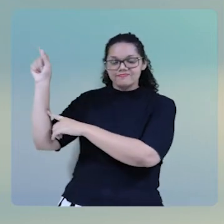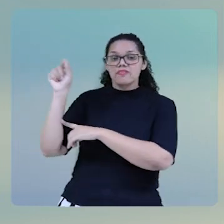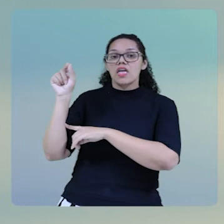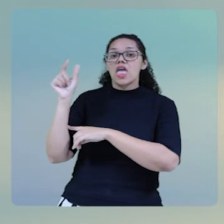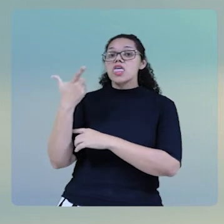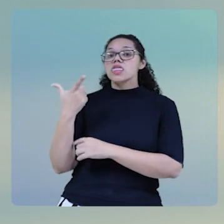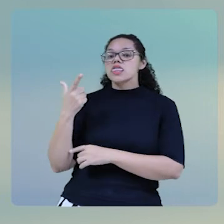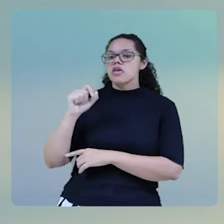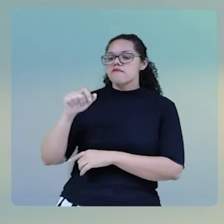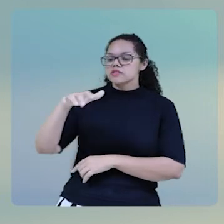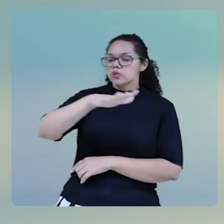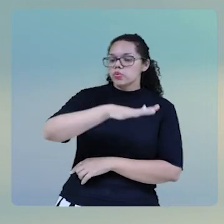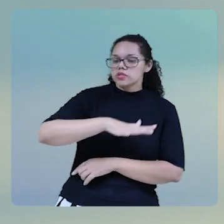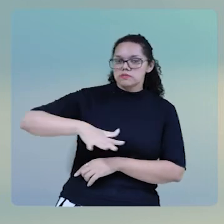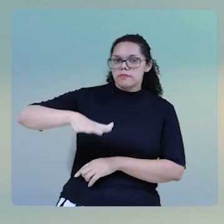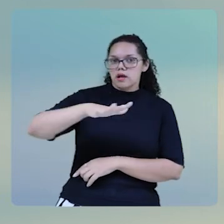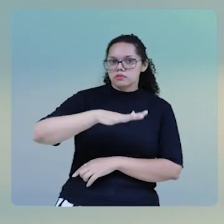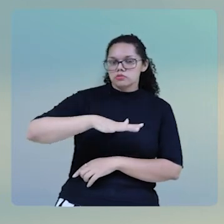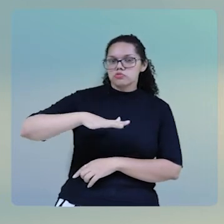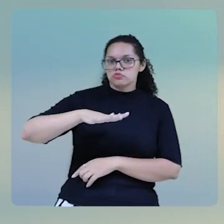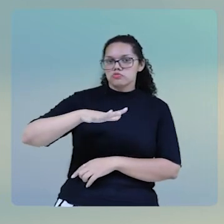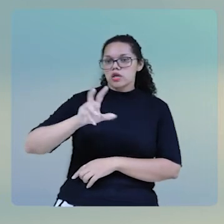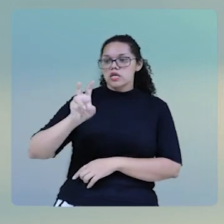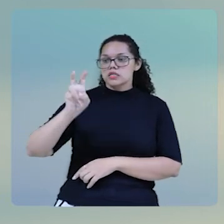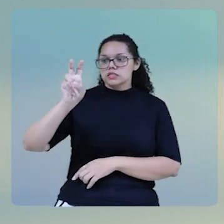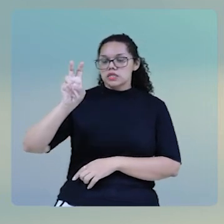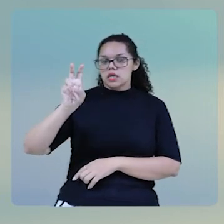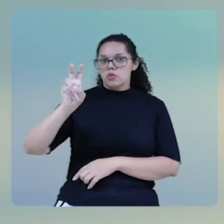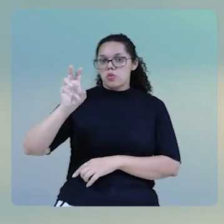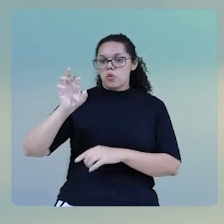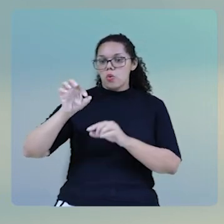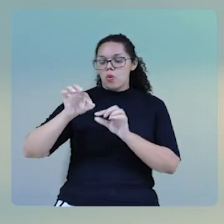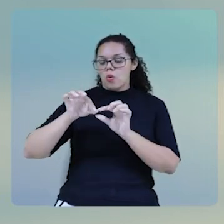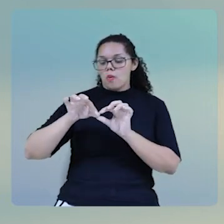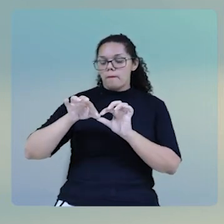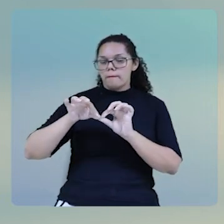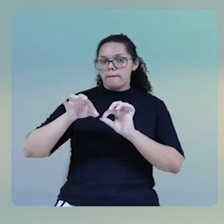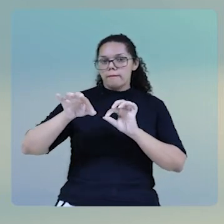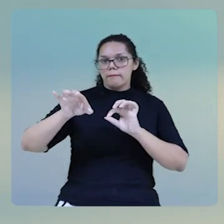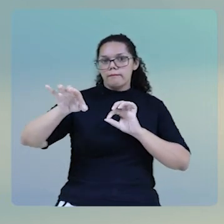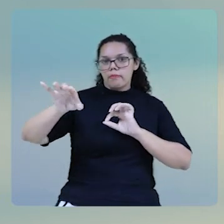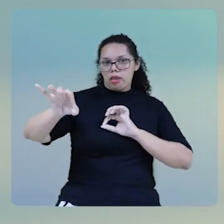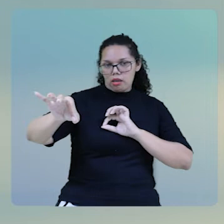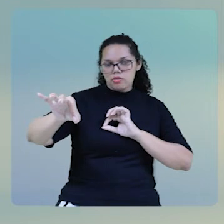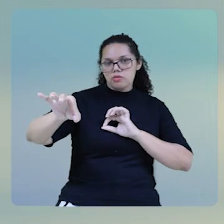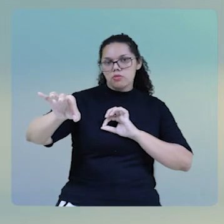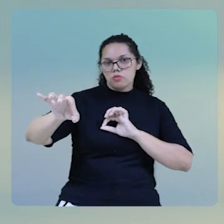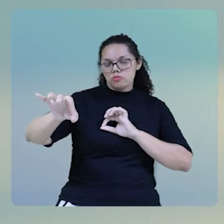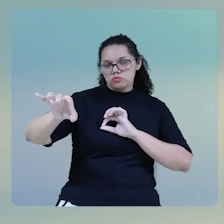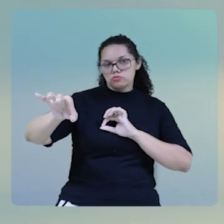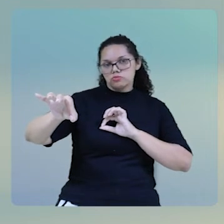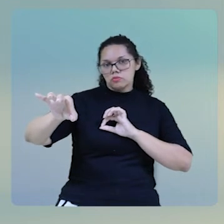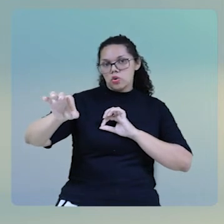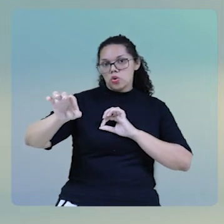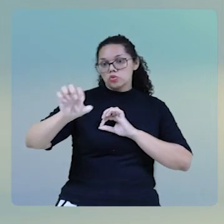é que vai ser o espaço? A velocidade que vai ser o quê? 5 metros por segundo multiplicado por quanto?